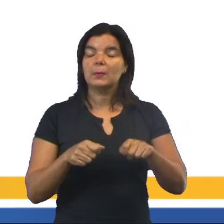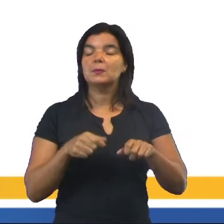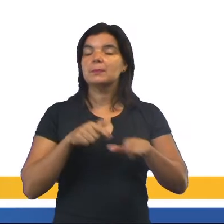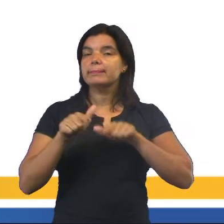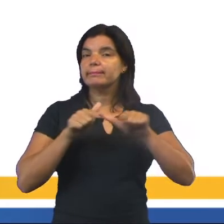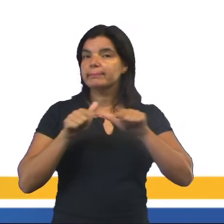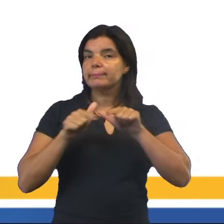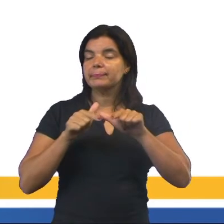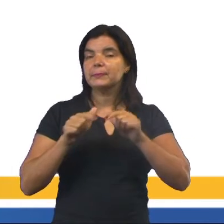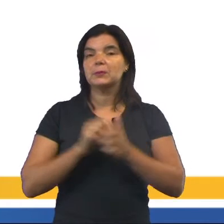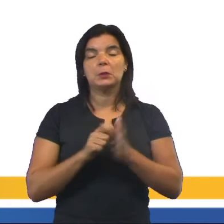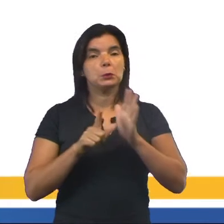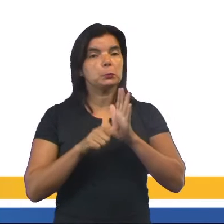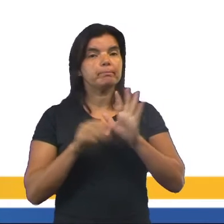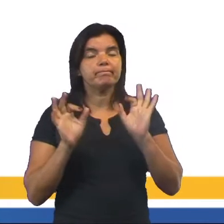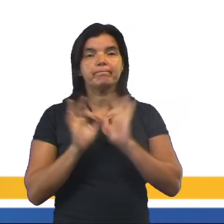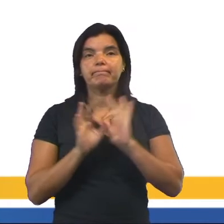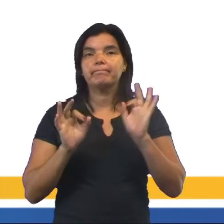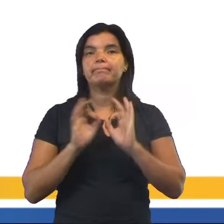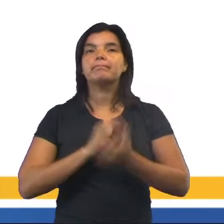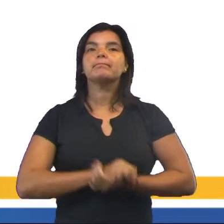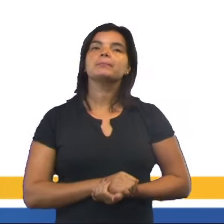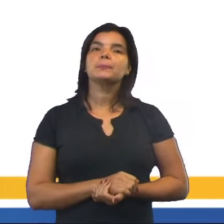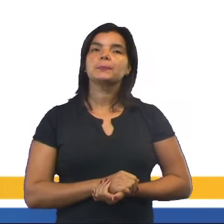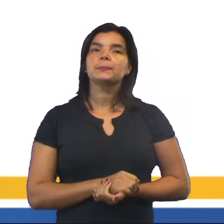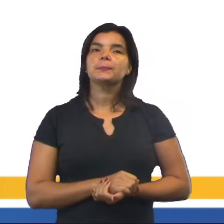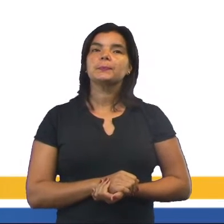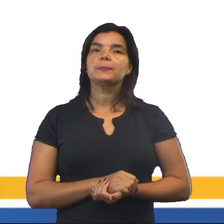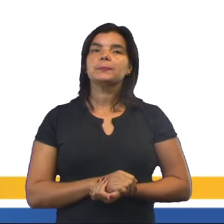ao trabalho sem se atrasar.